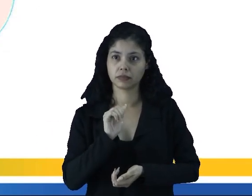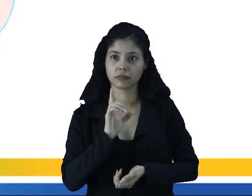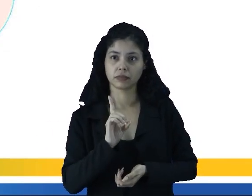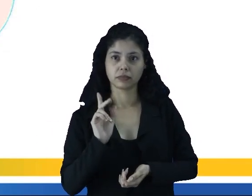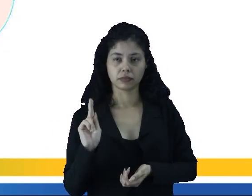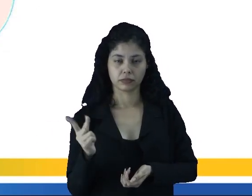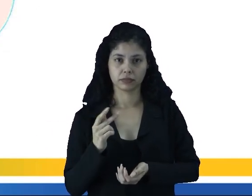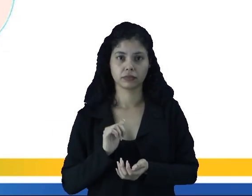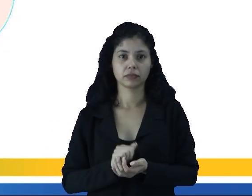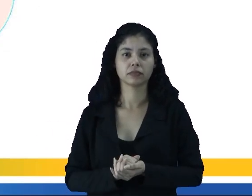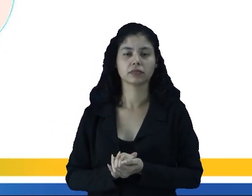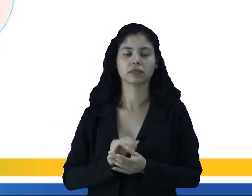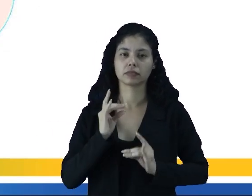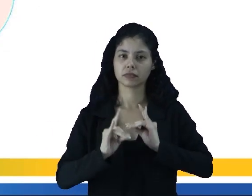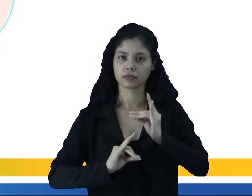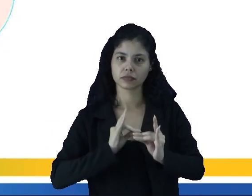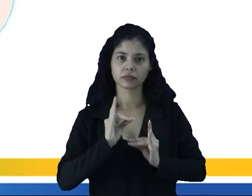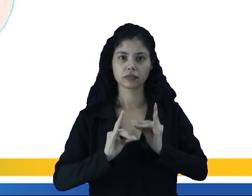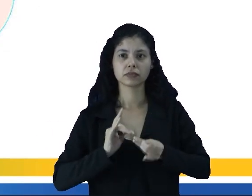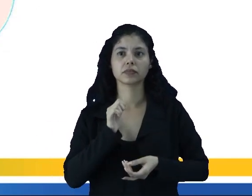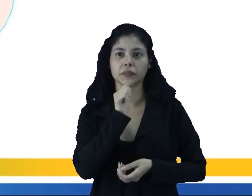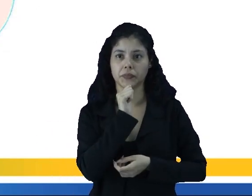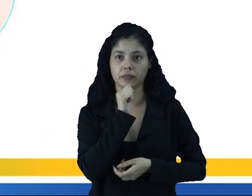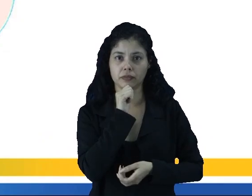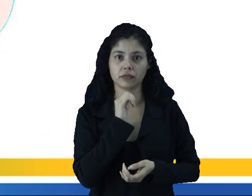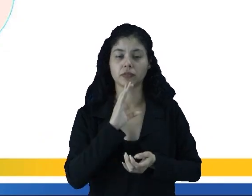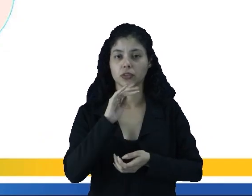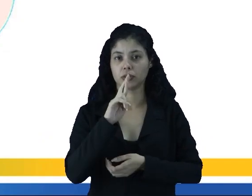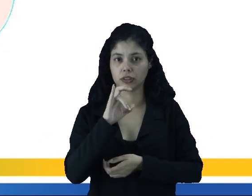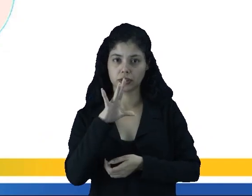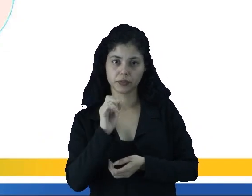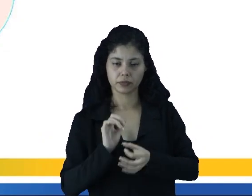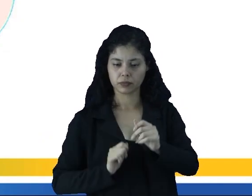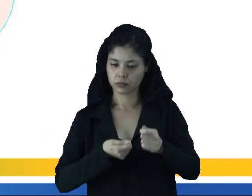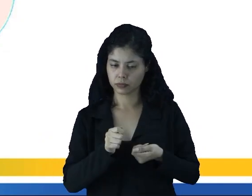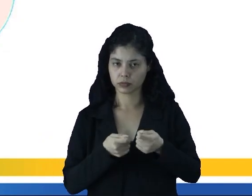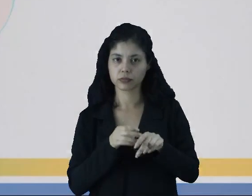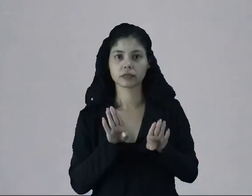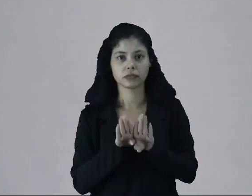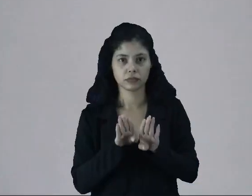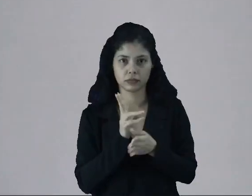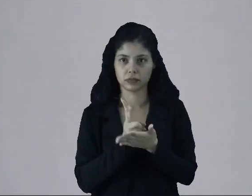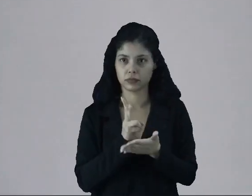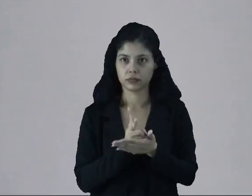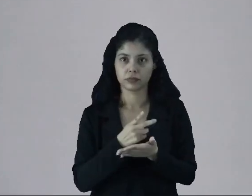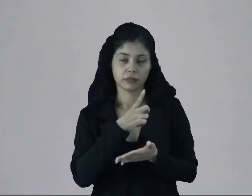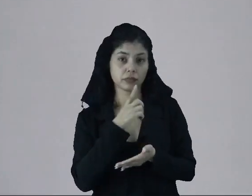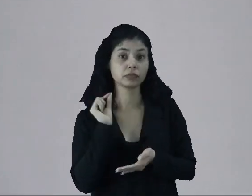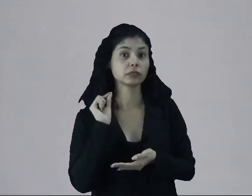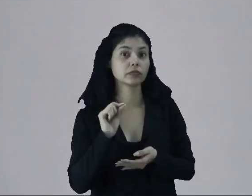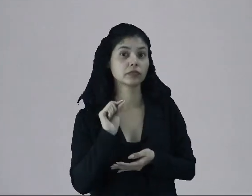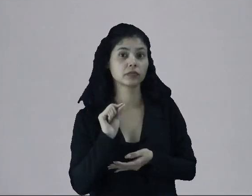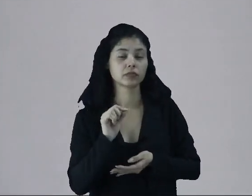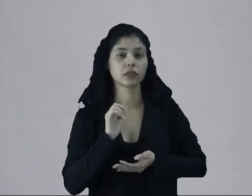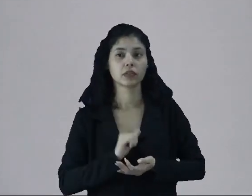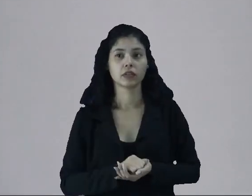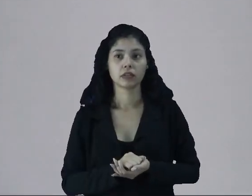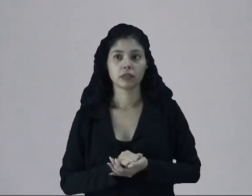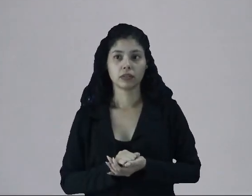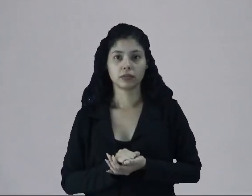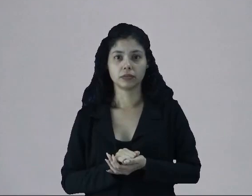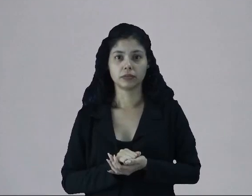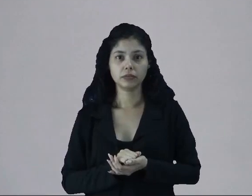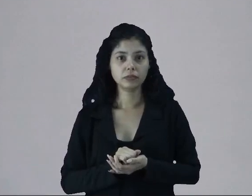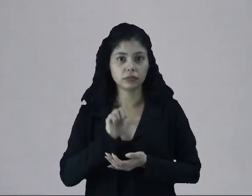o hormônio antidiurético, ele vai estar regulando essa concentração. Então o hormônio antidiurético ele tem a ver com a concentração